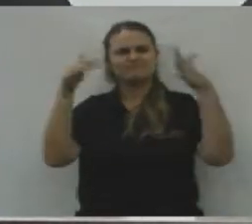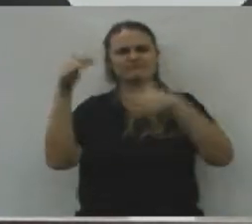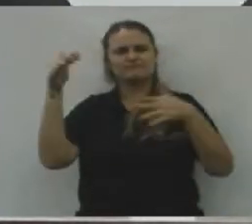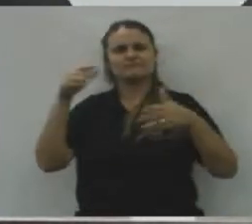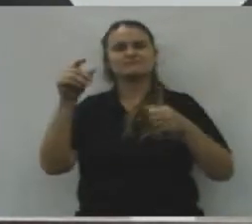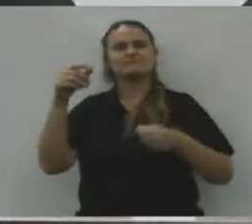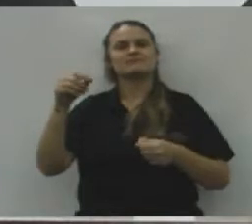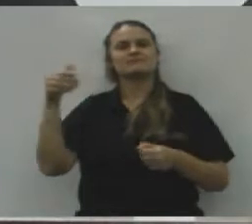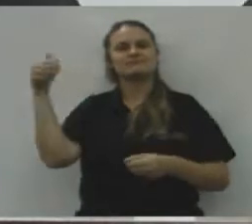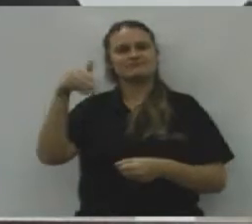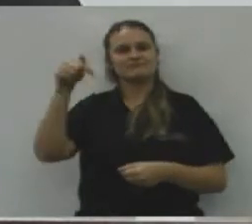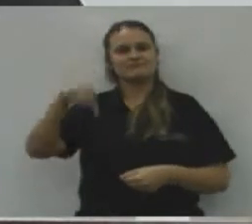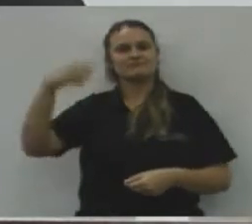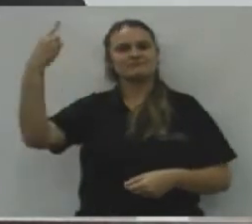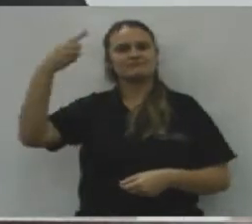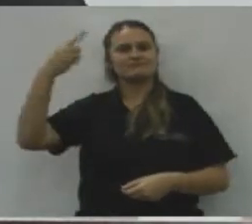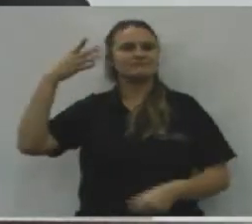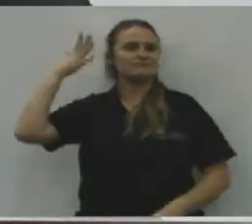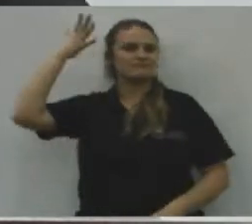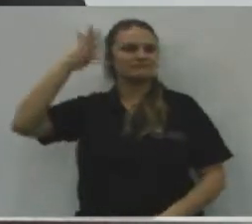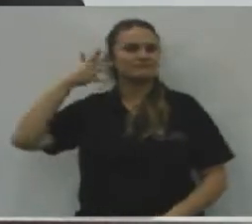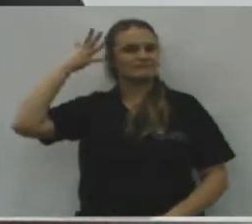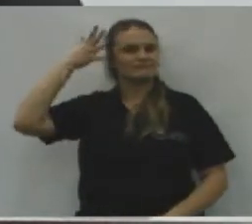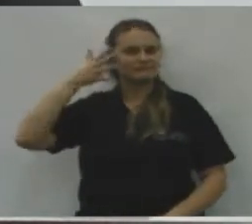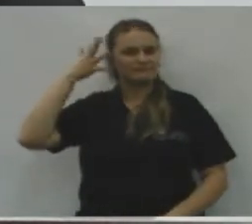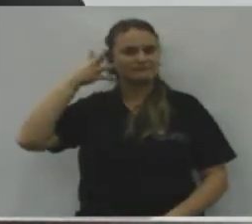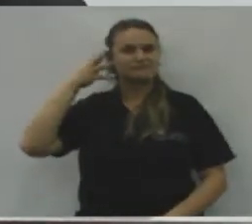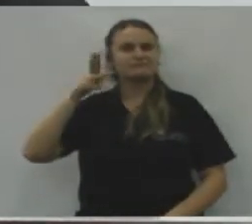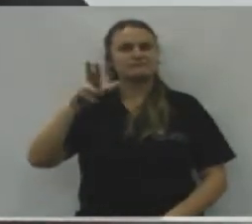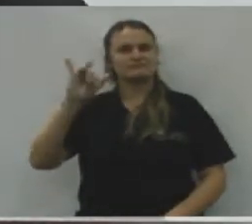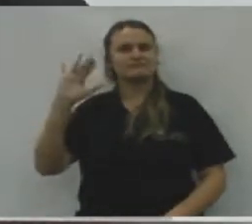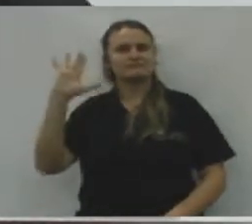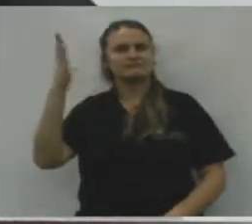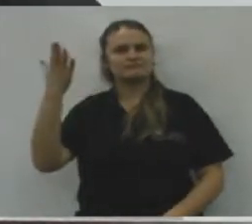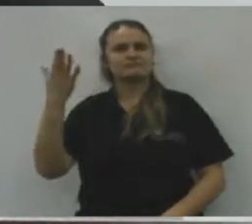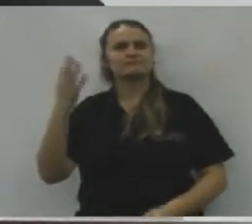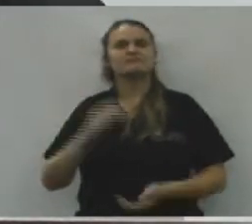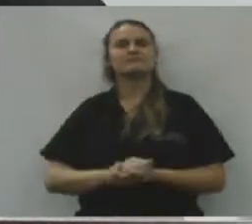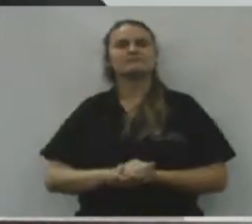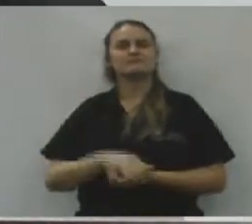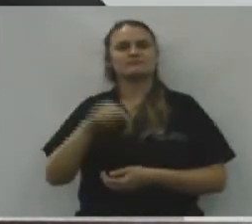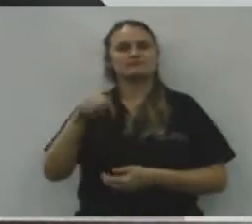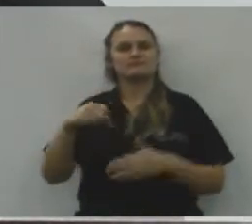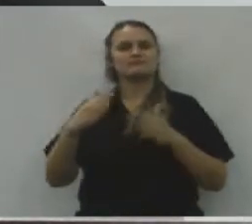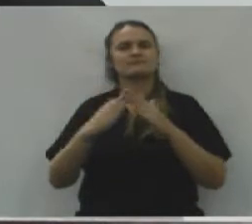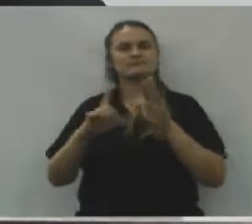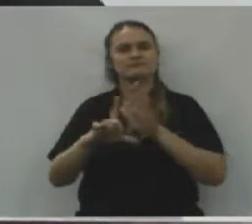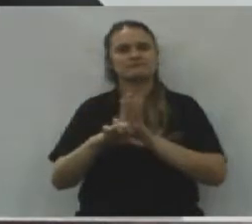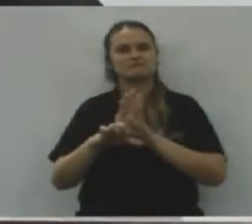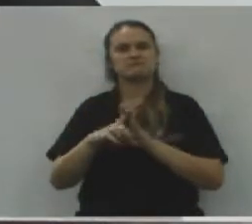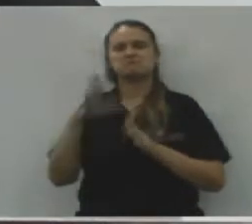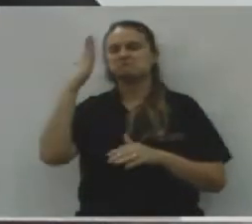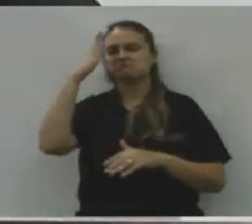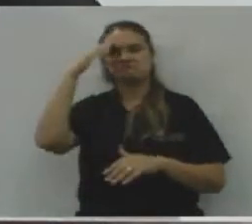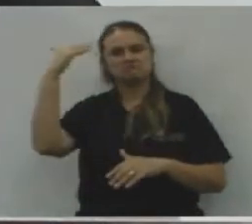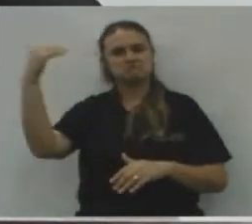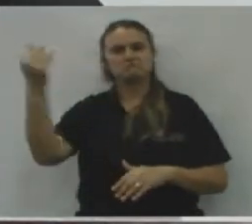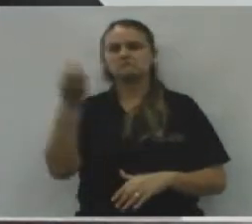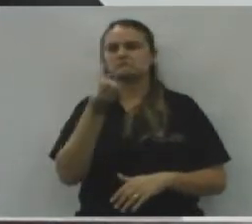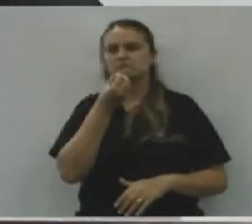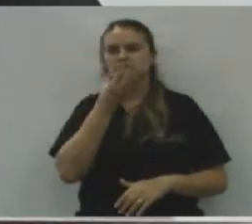primeira palestra da jornada de palestras que estarão acontecendo na Câmara de Vereadores. Foi um sucesso